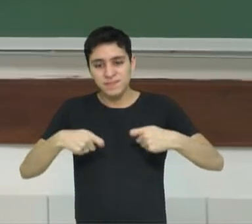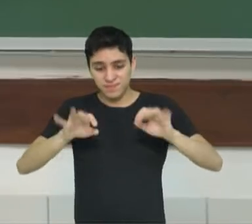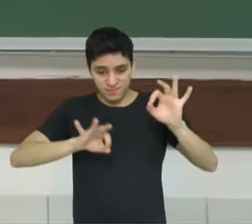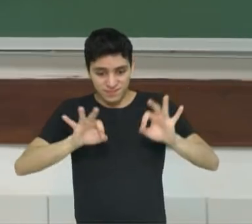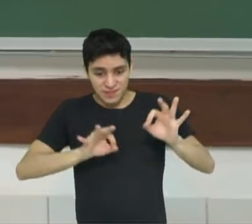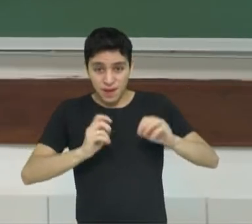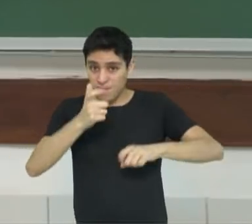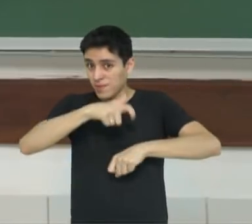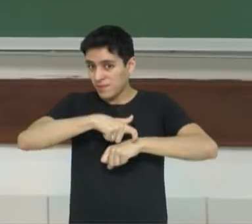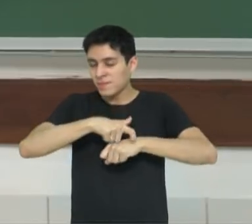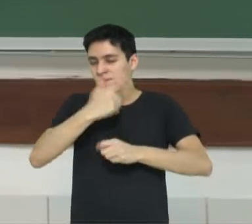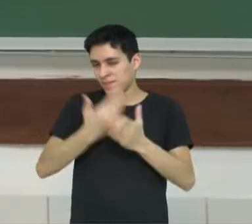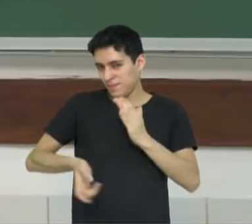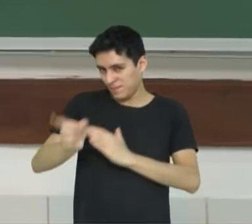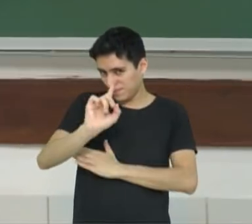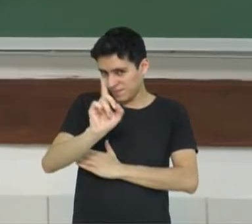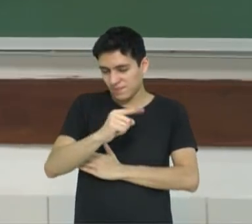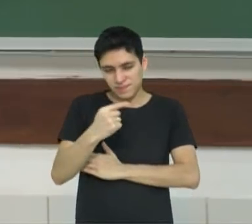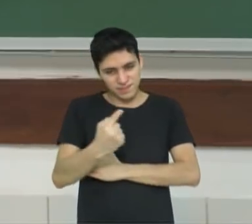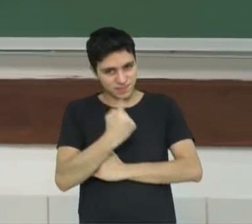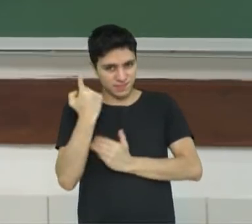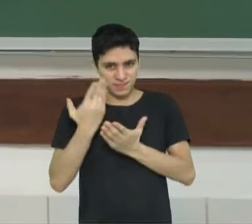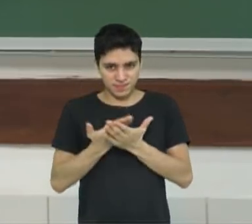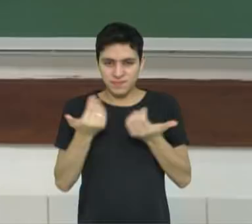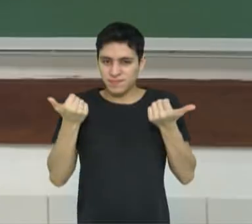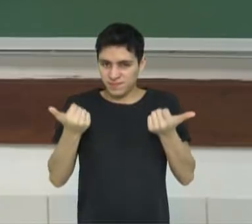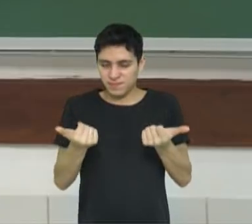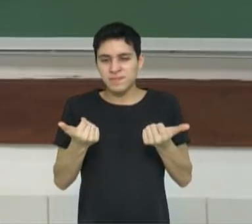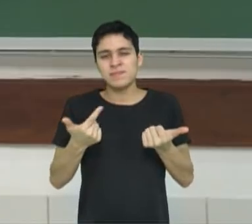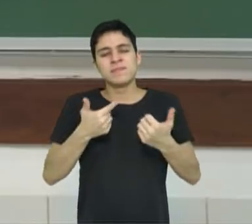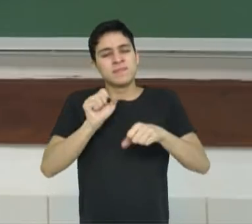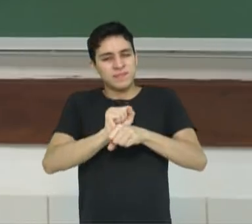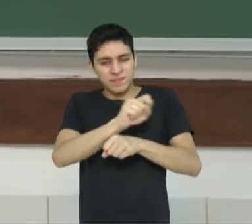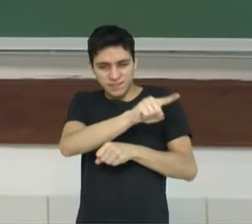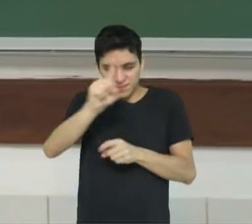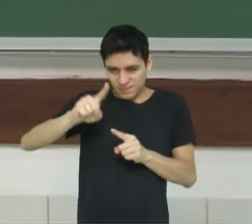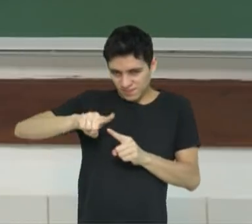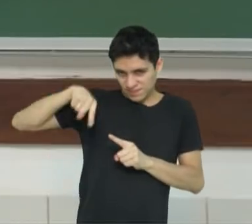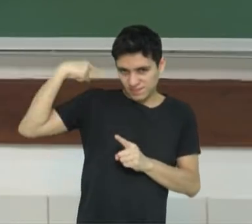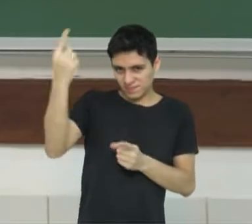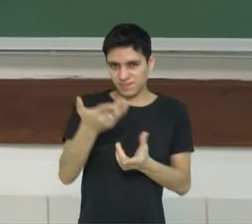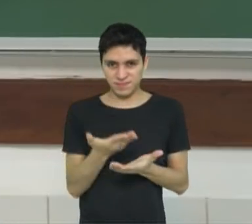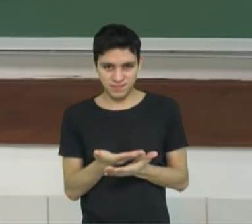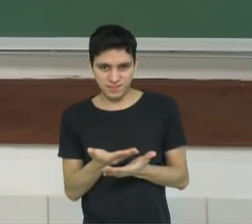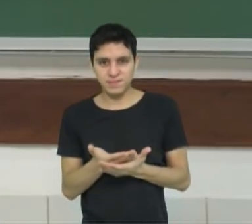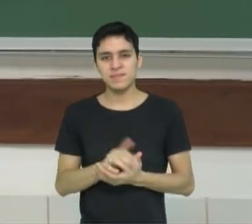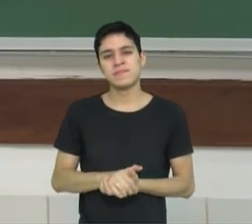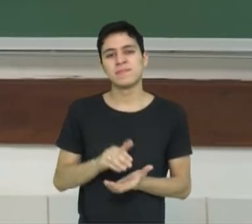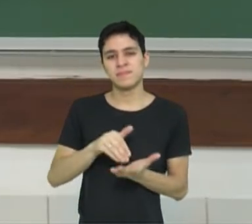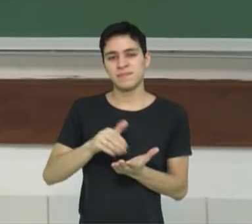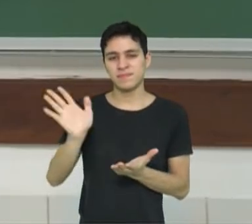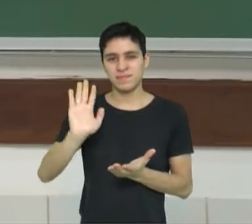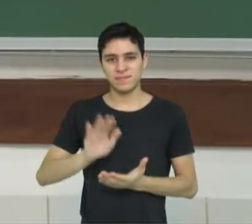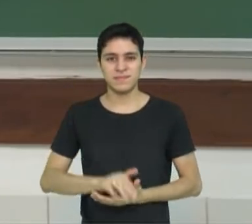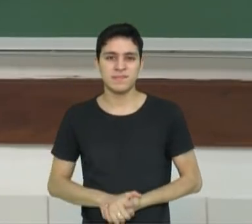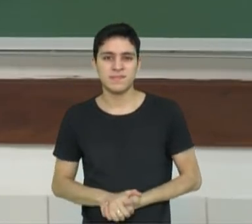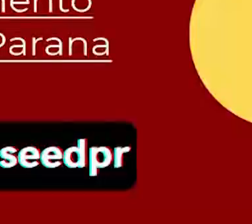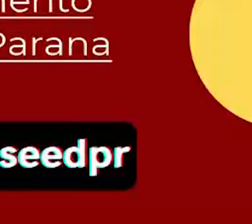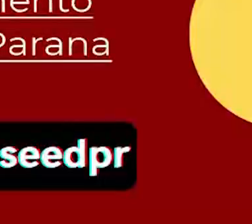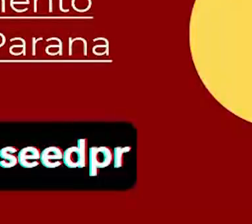tempo aí, então não perca nenhuma das aulas, ok? Eu aguardo vocês na próxima aula e até mais.